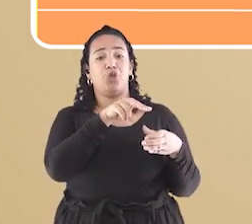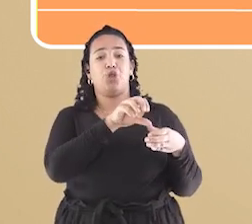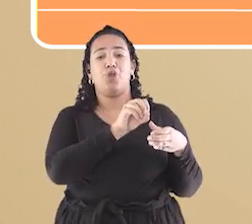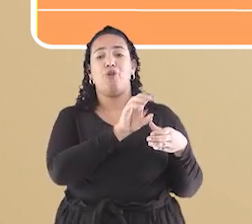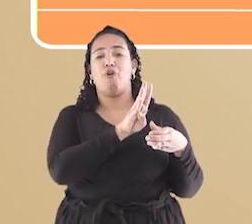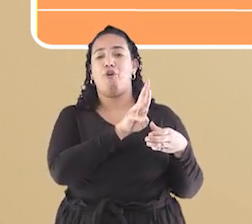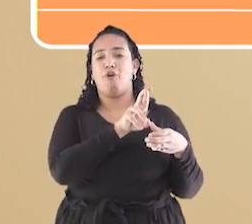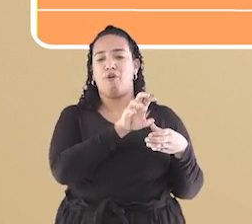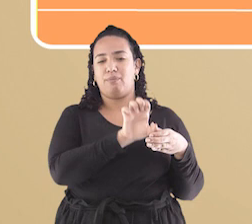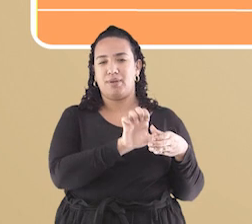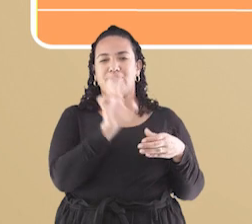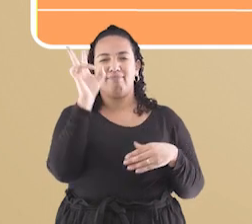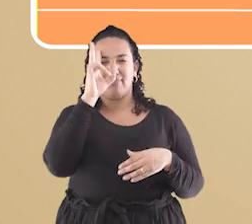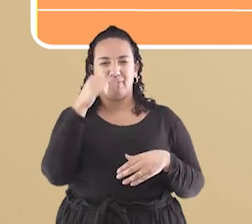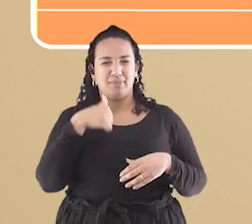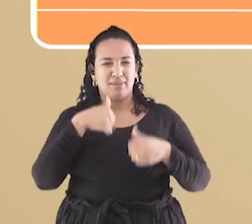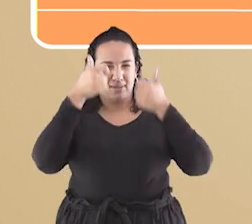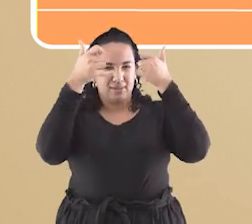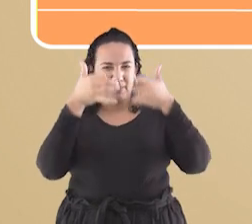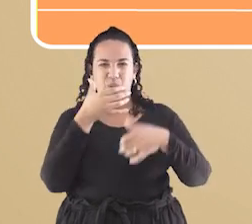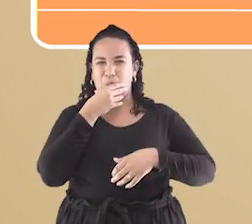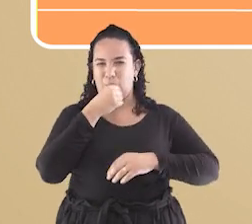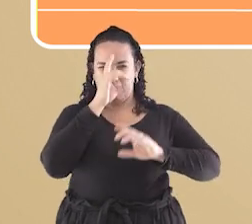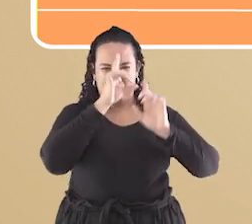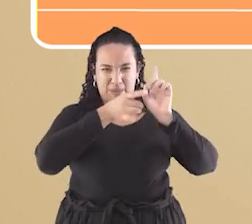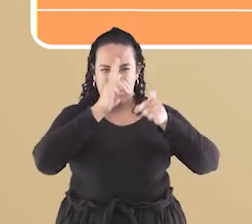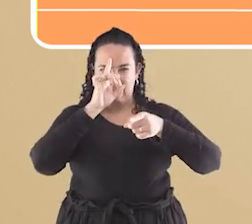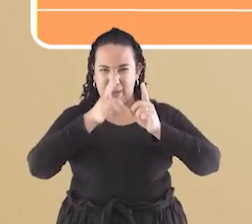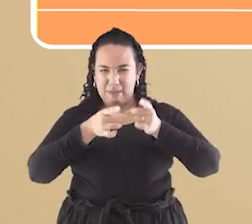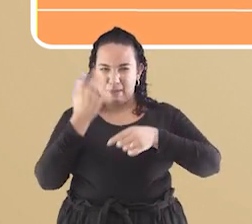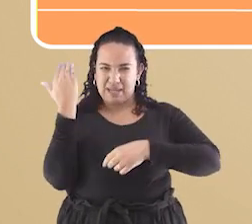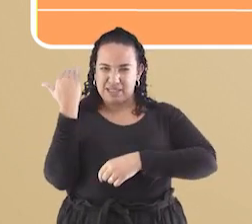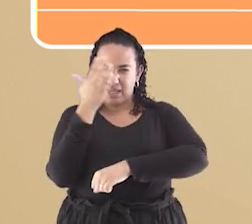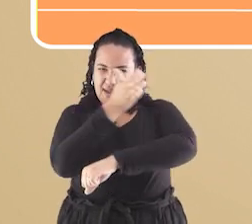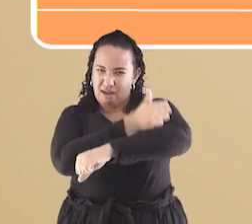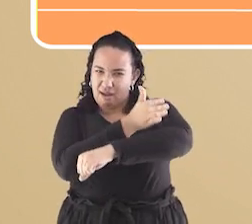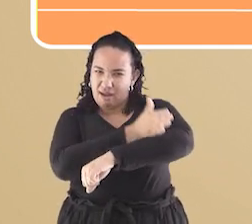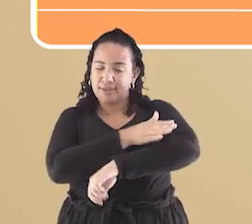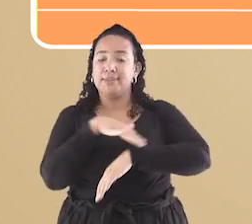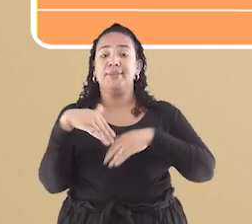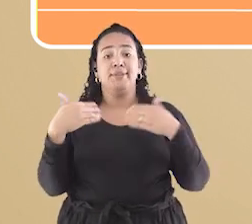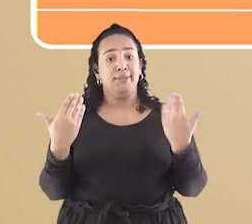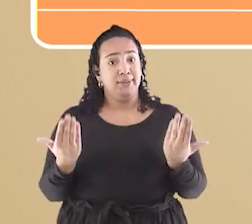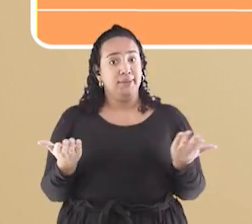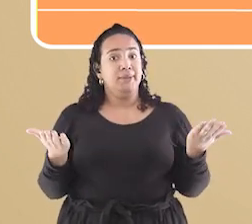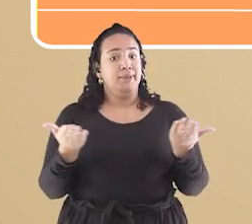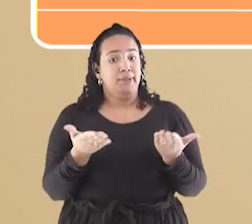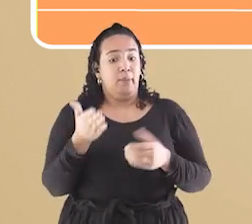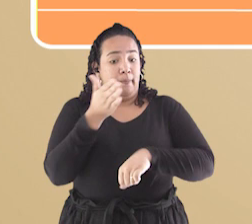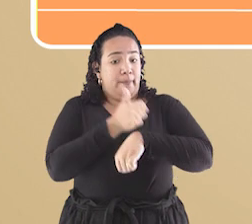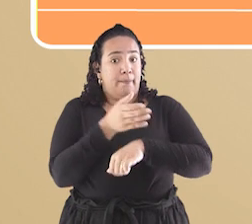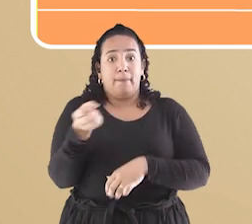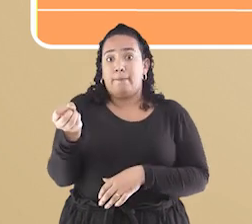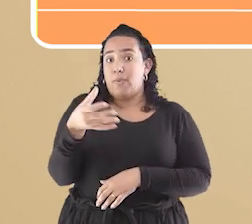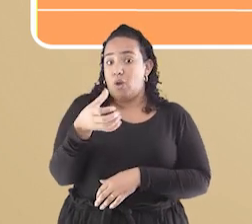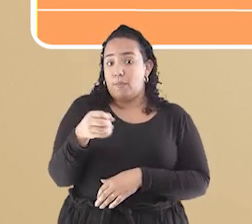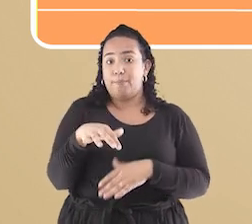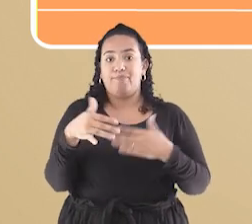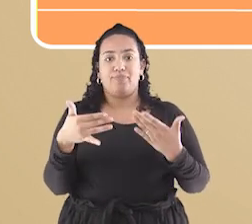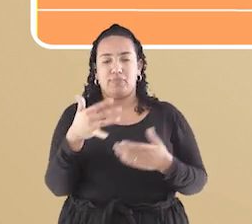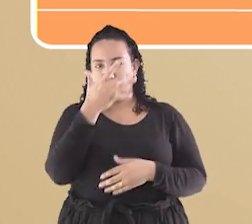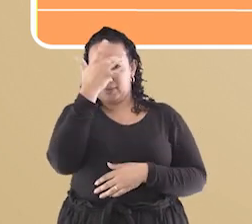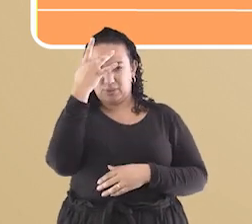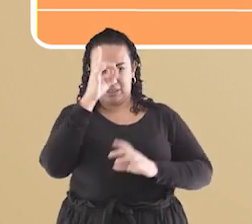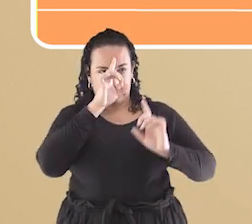aula a gente falou sobre os senhores feudais que estavam presentes lá na Idade Média? Pois bem, com a chegada da Idade Moderna, esses donos de